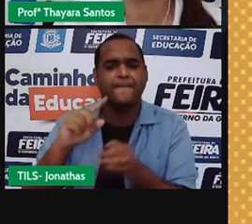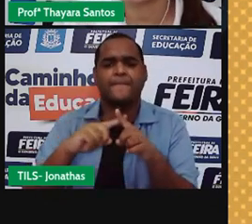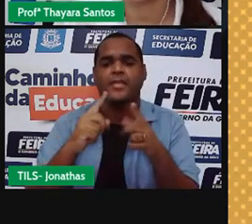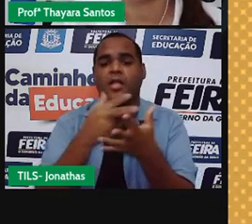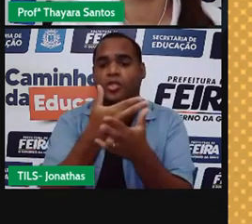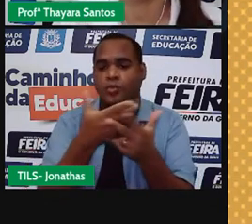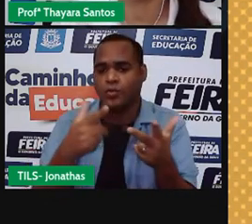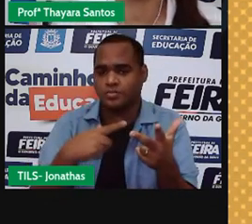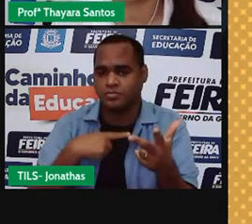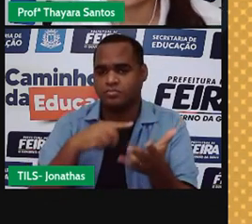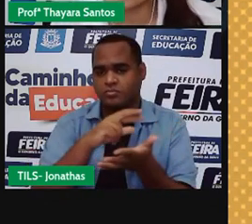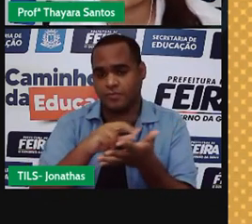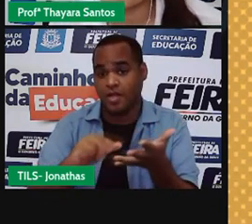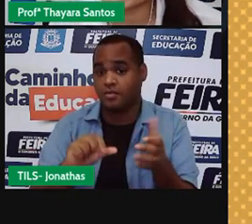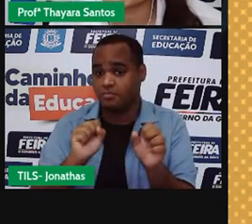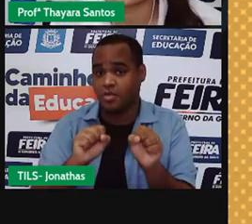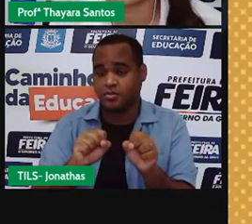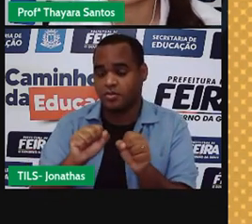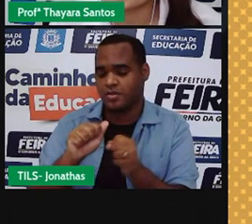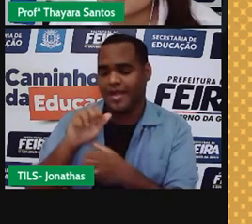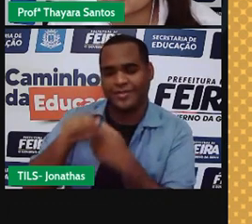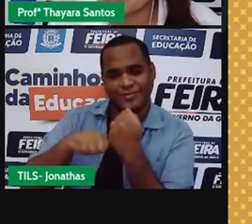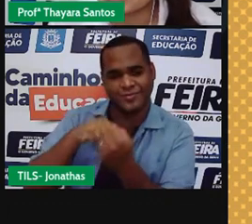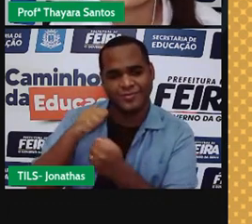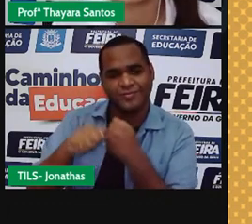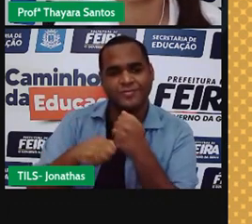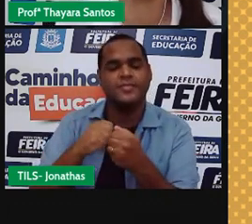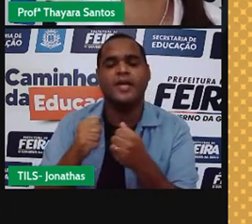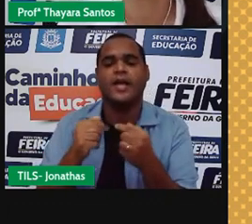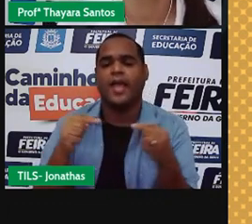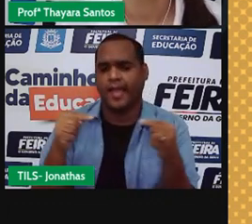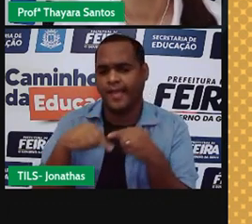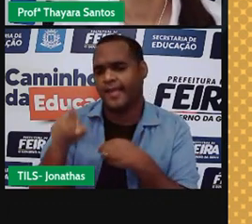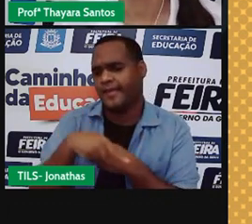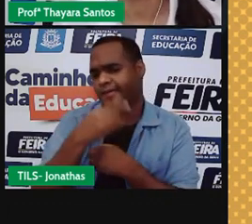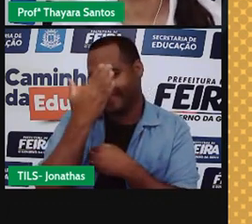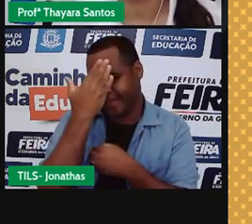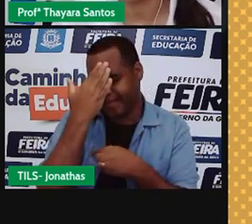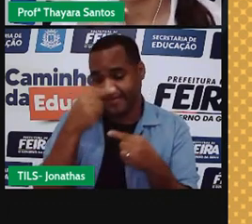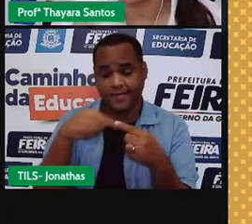Toda matéria ela é formada por átomos, a gente já viu na semana passada isso.